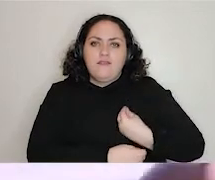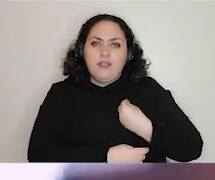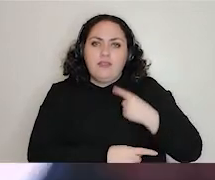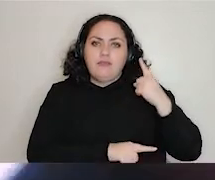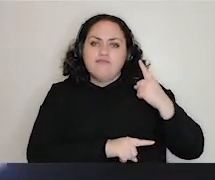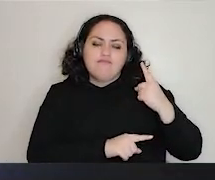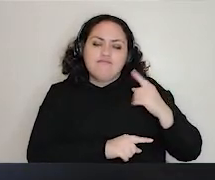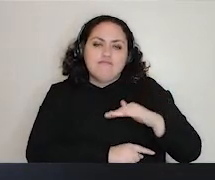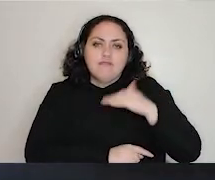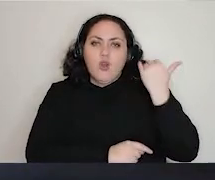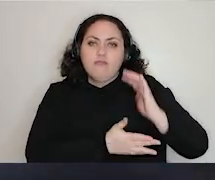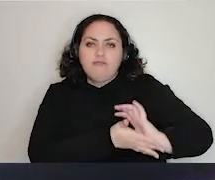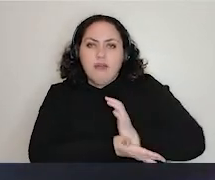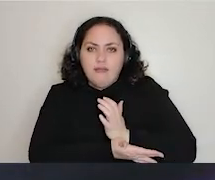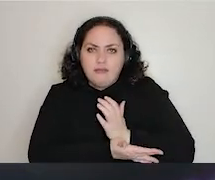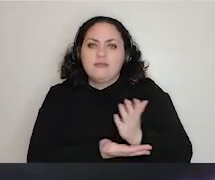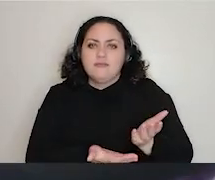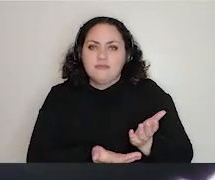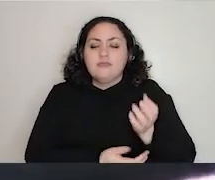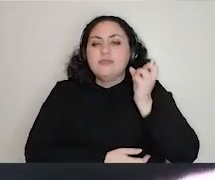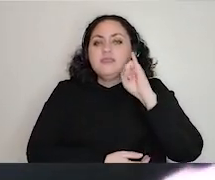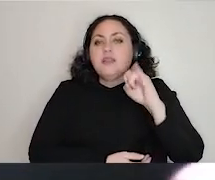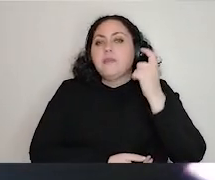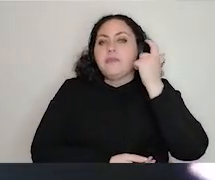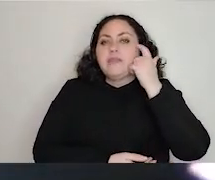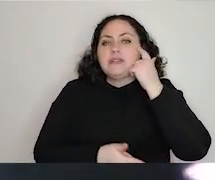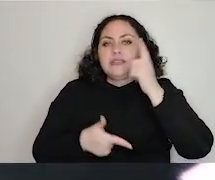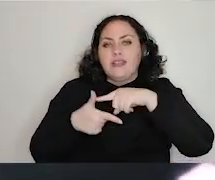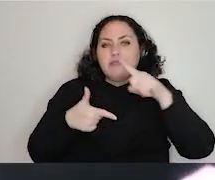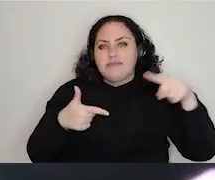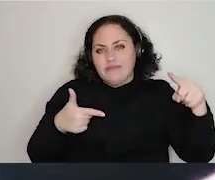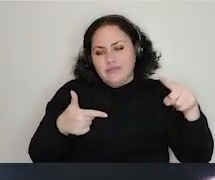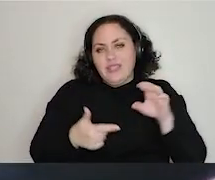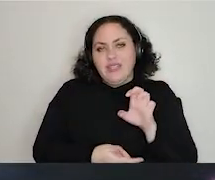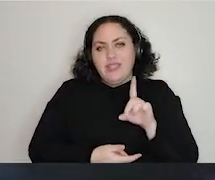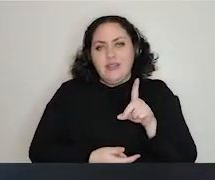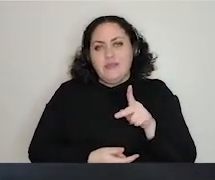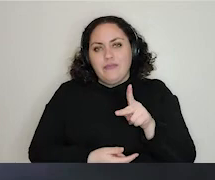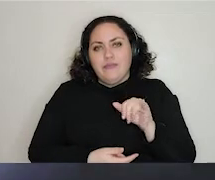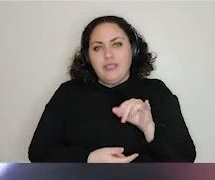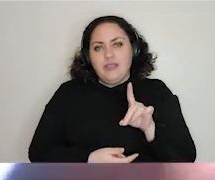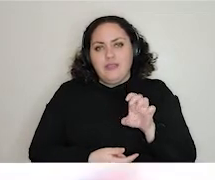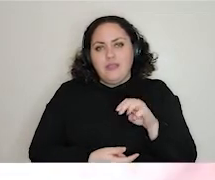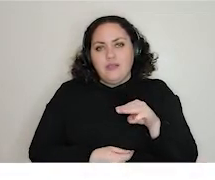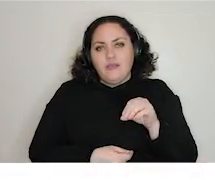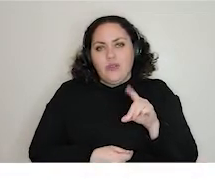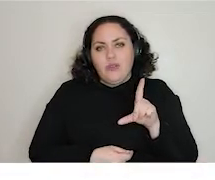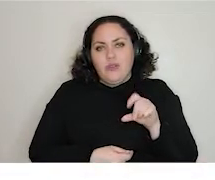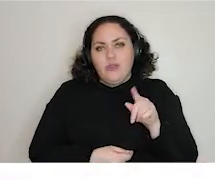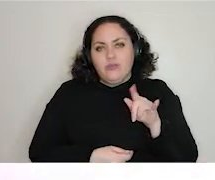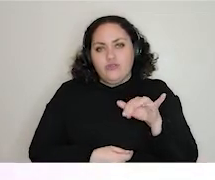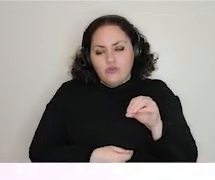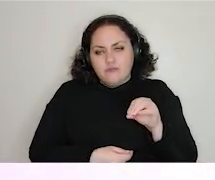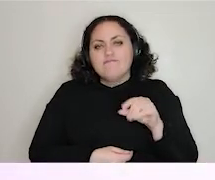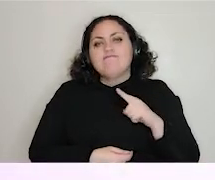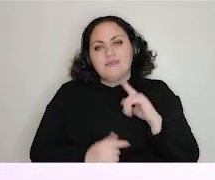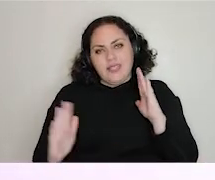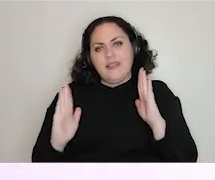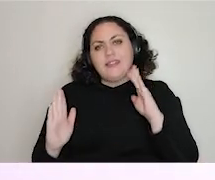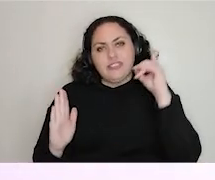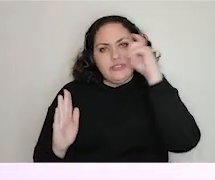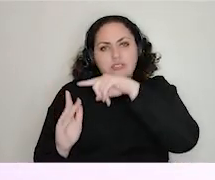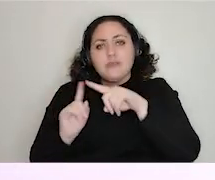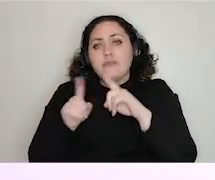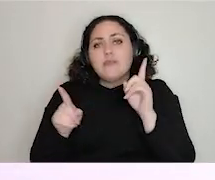quando a gente para pensar nos processos, nos dados epidemiológicos, a gente sempre tem um cenário muito difícil, mas as pessoas não param para